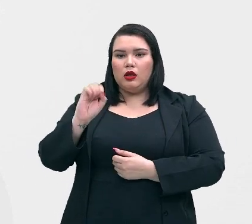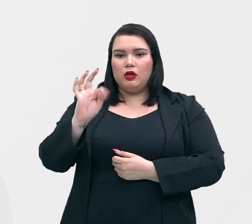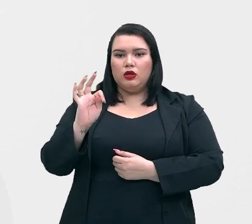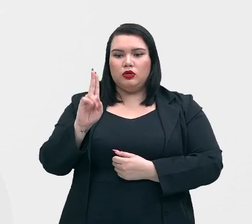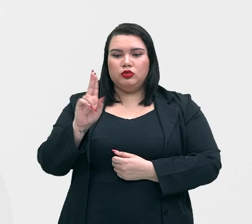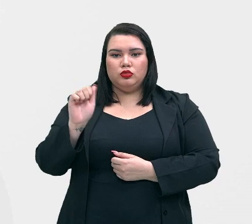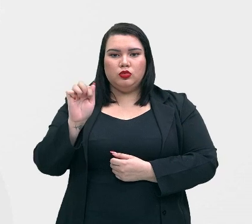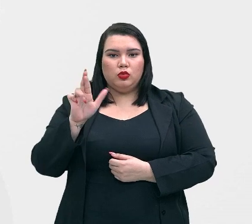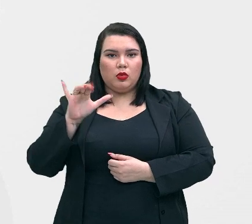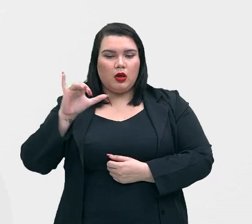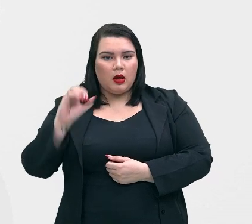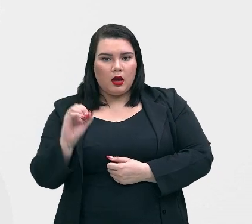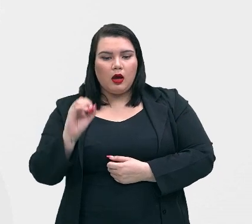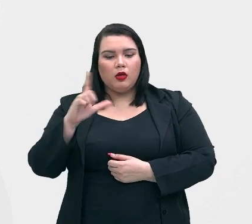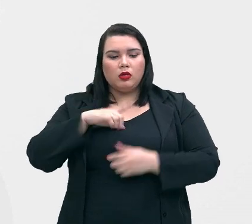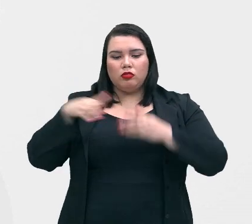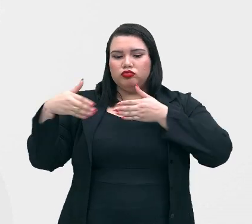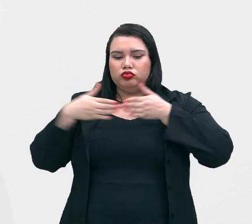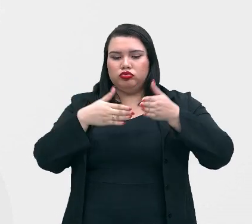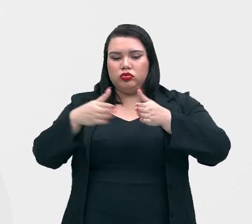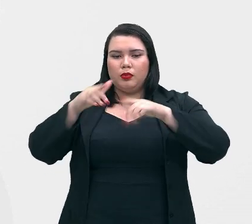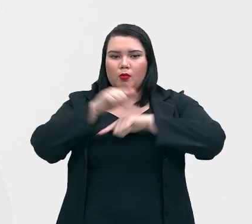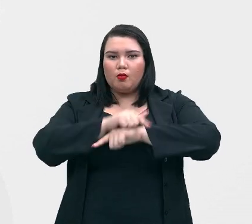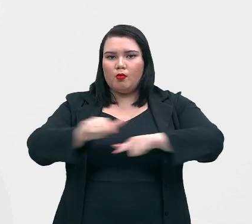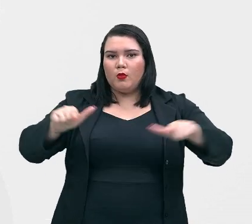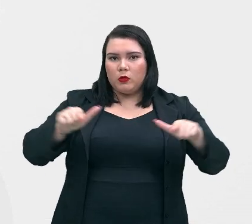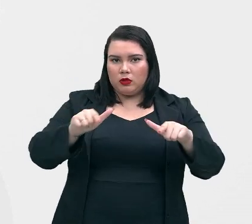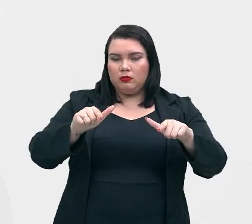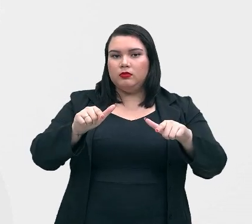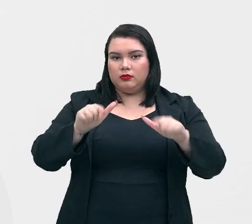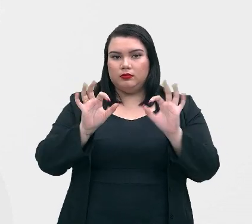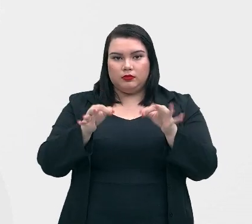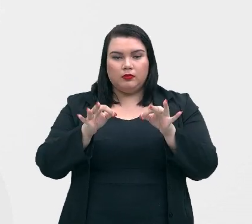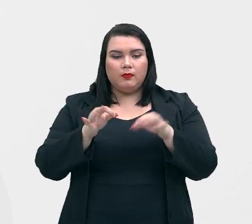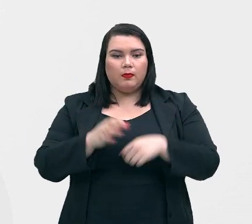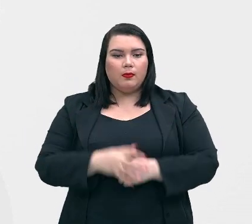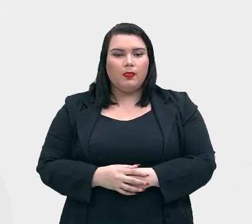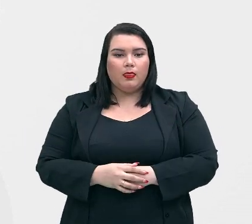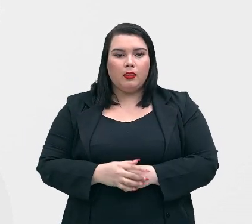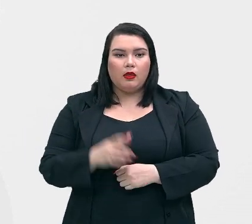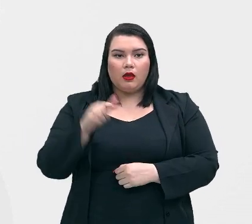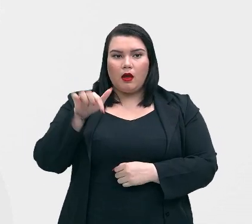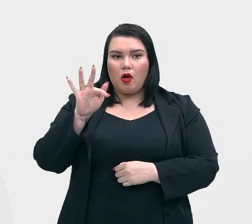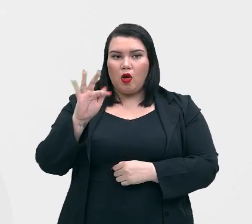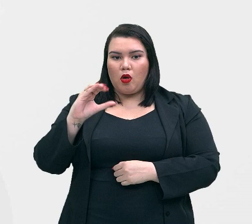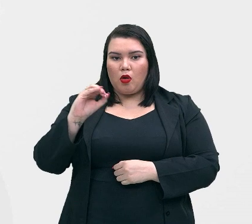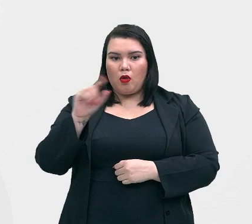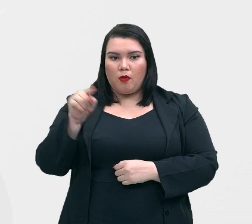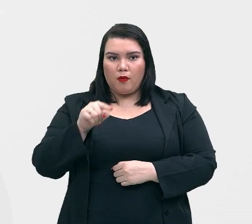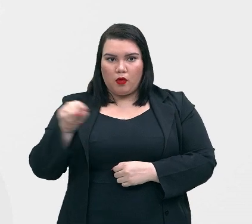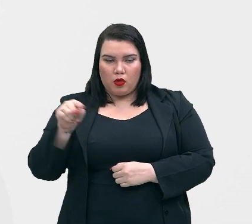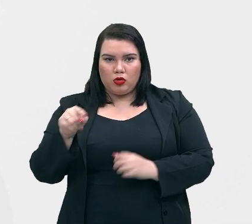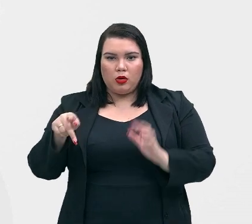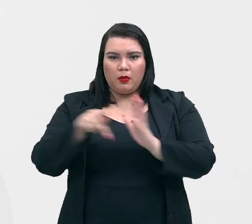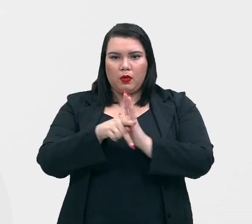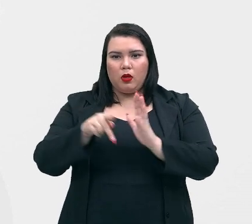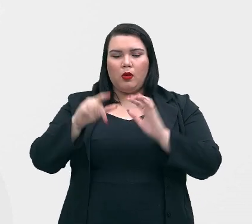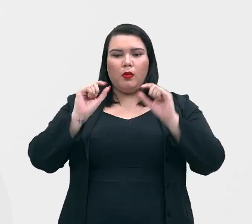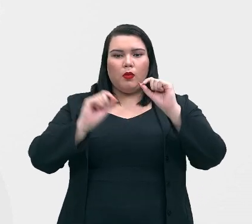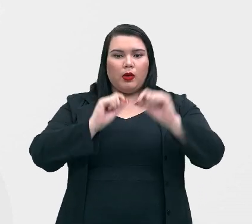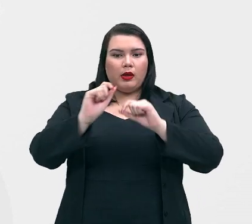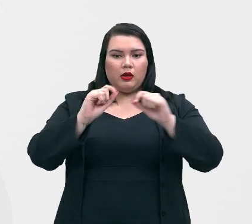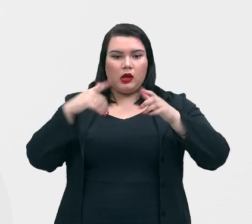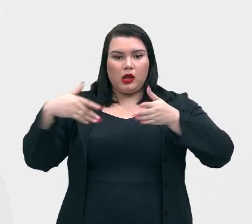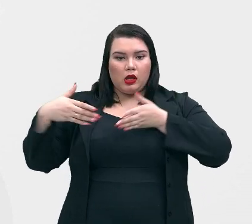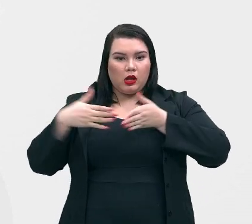estão observando na imagem, tá? Então, uma foz de estuário vai ser quando o